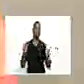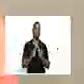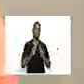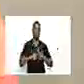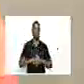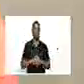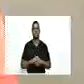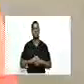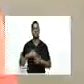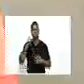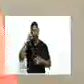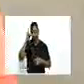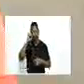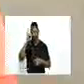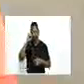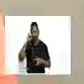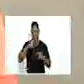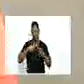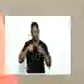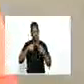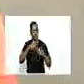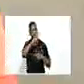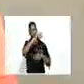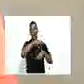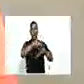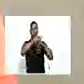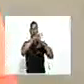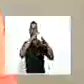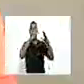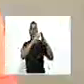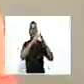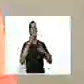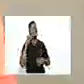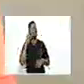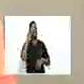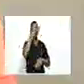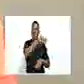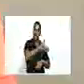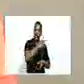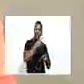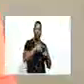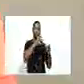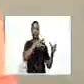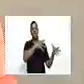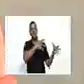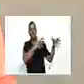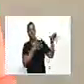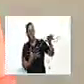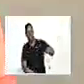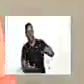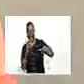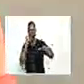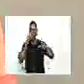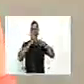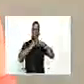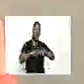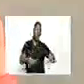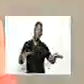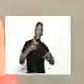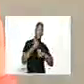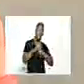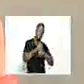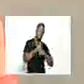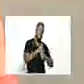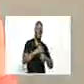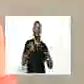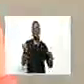nós temos que perto do açogue lá nós temos que ir lá e dá uma atenção especial porque o tambor cai a morro baixo espalha lixo tem que varrer tem que